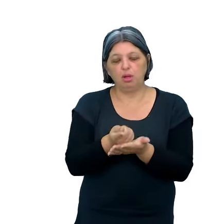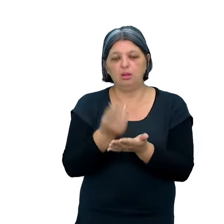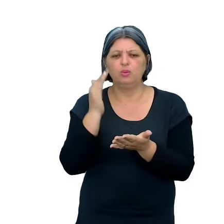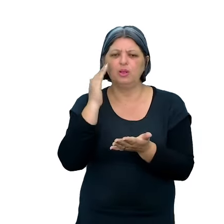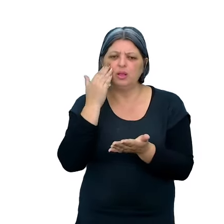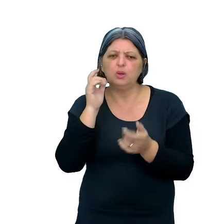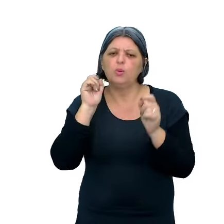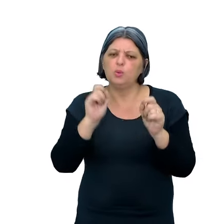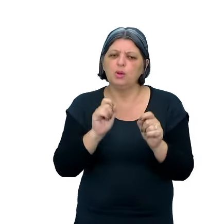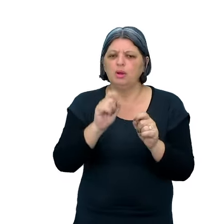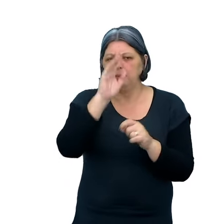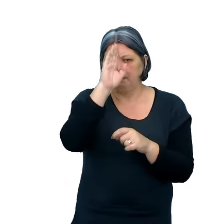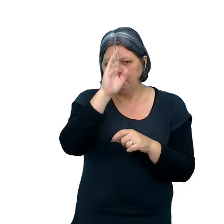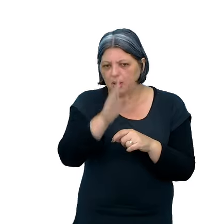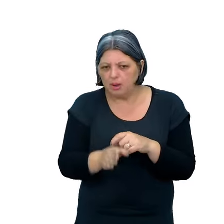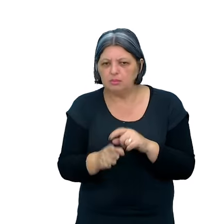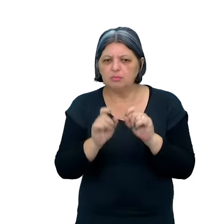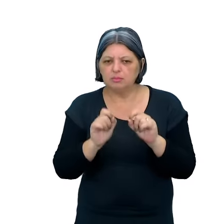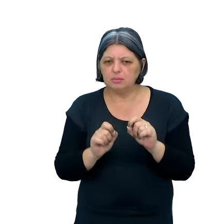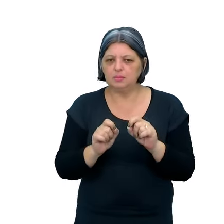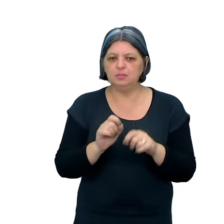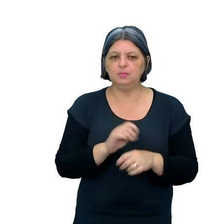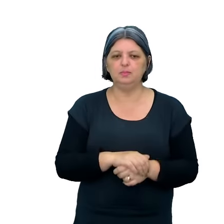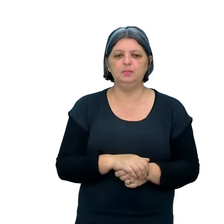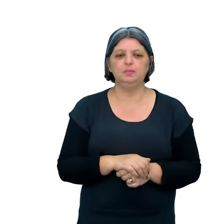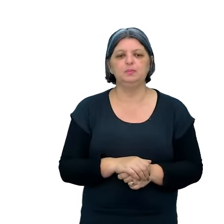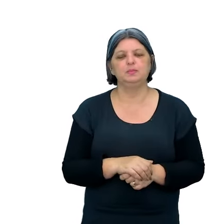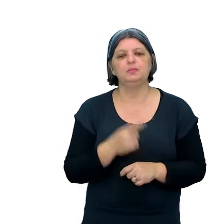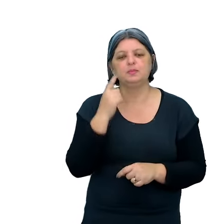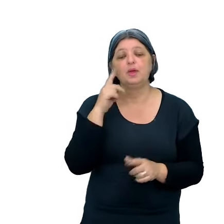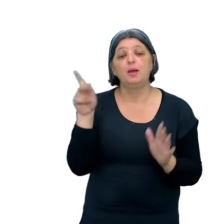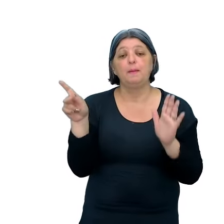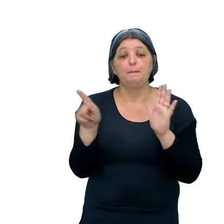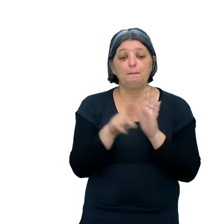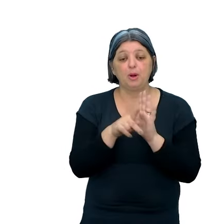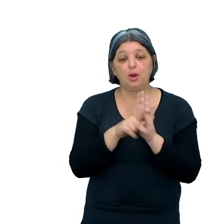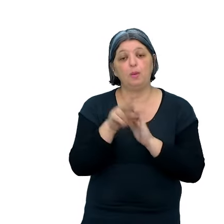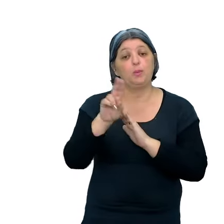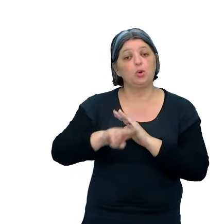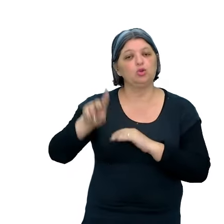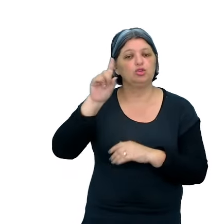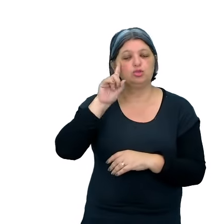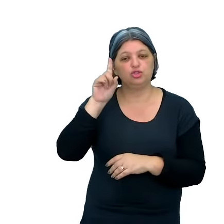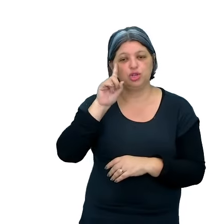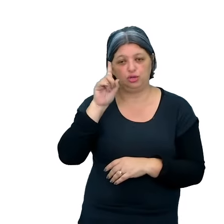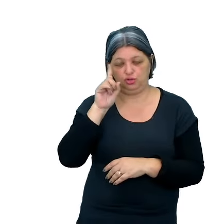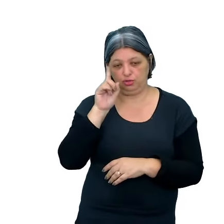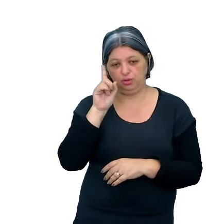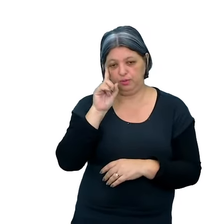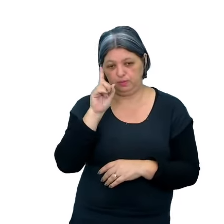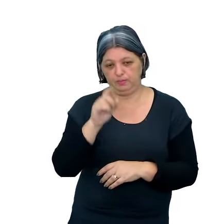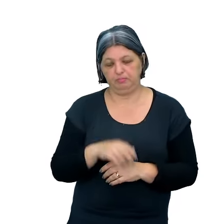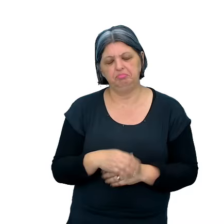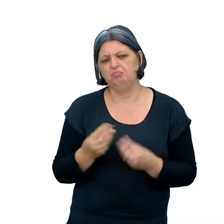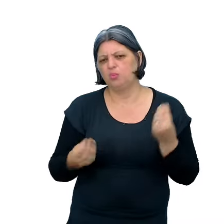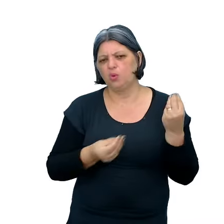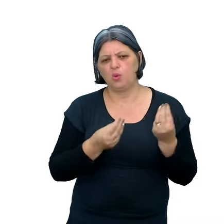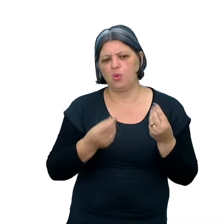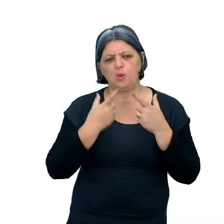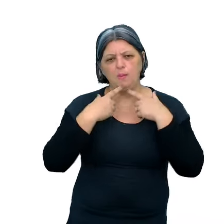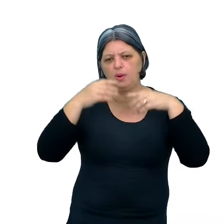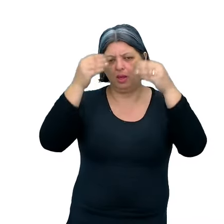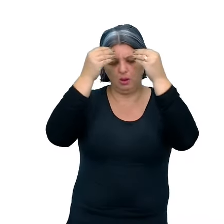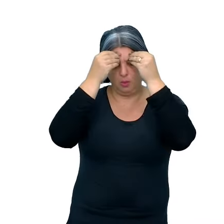é a função deles, principalmente nos seus próprios usos, né, no seu cotidiano, de como essa linguagem deve